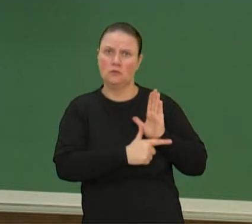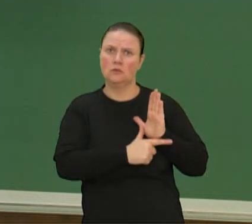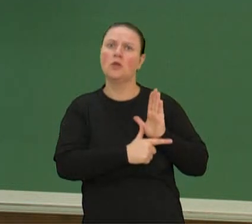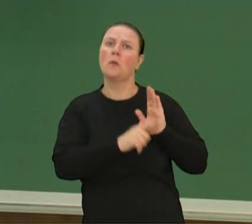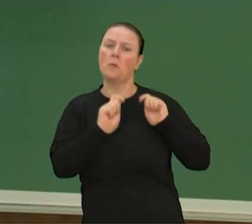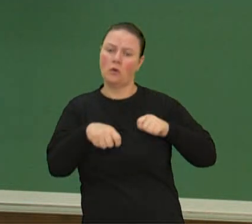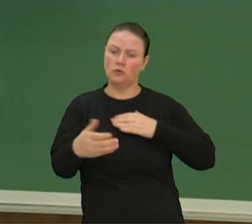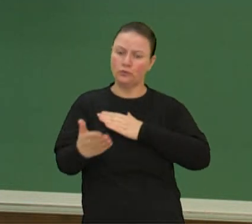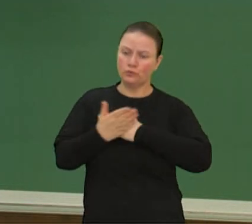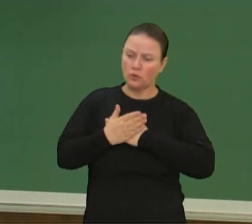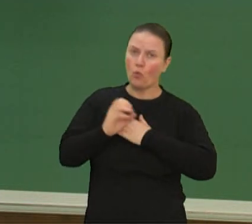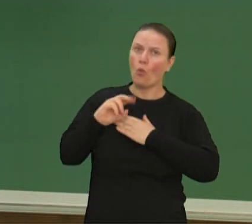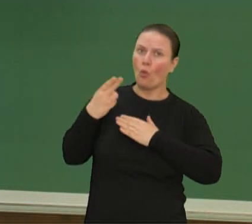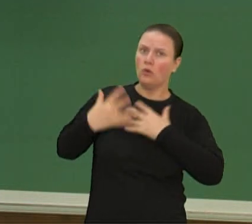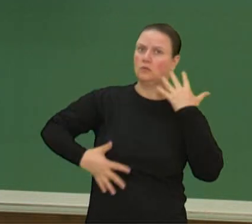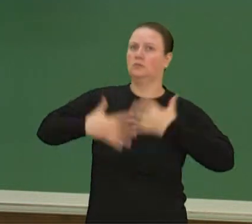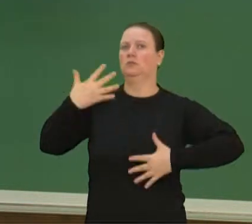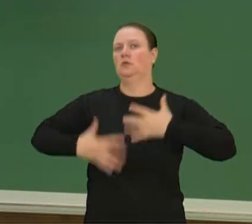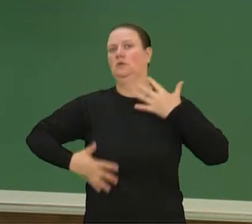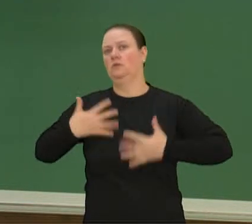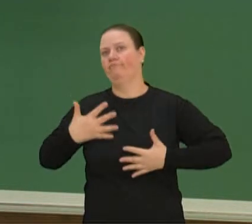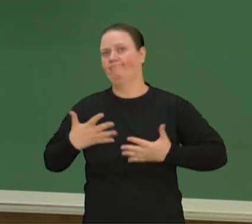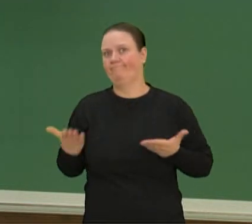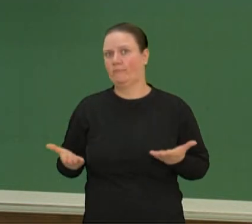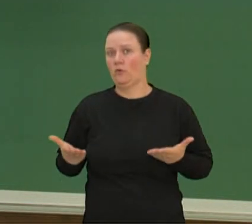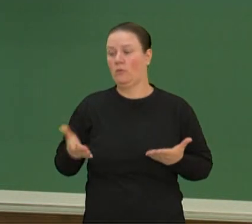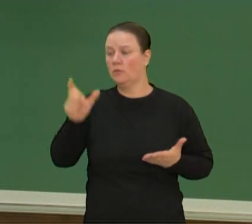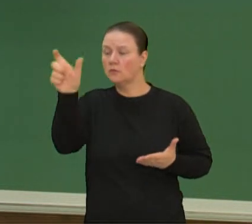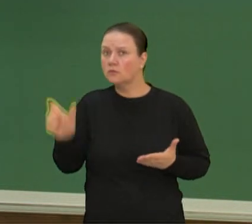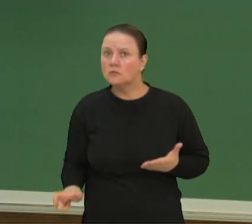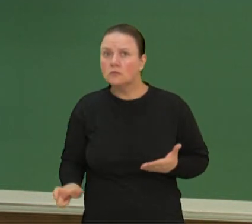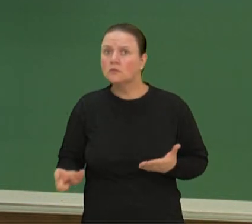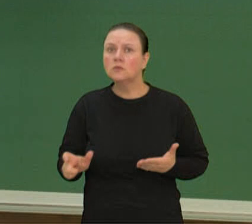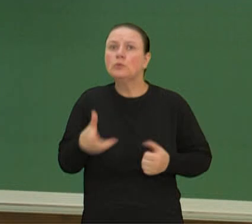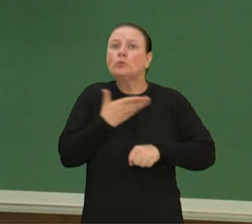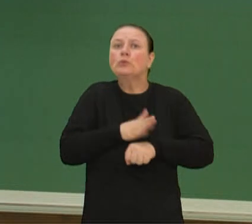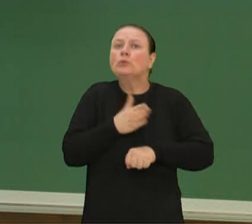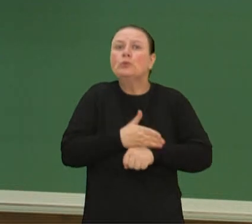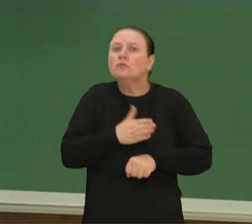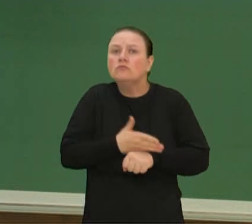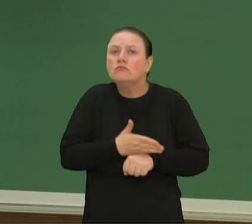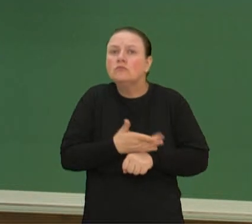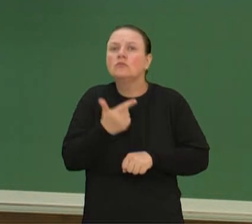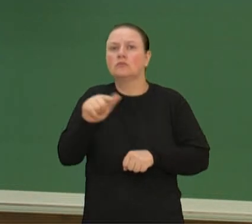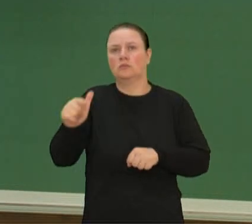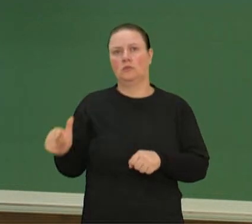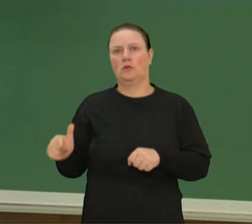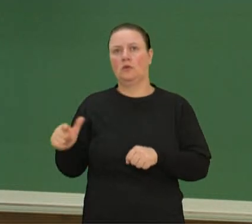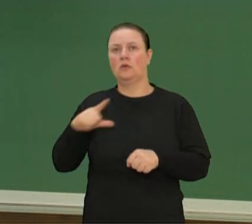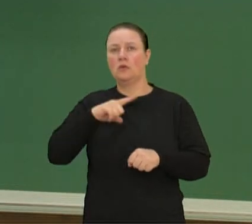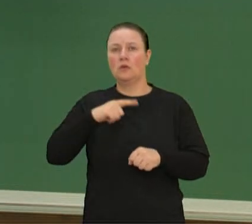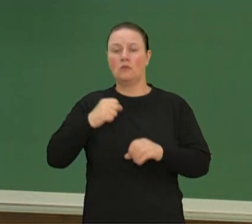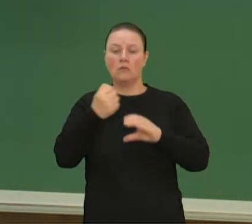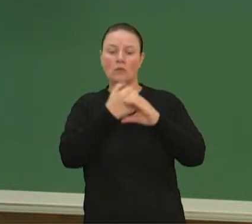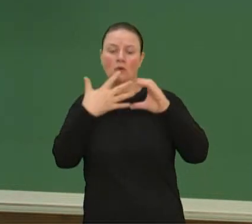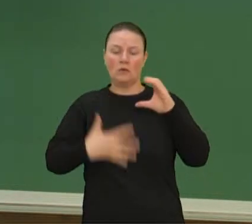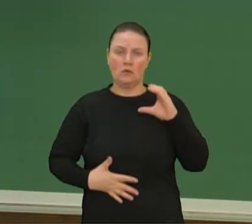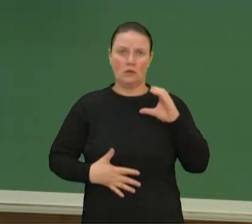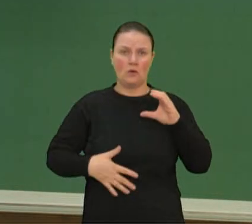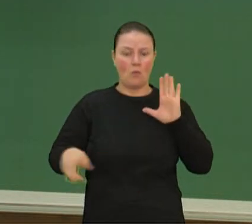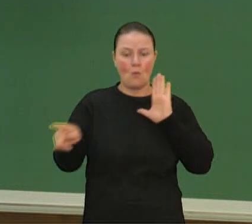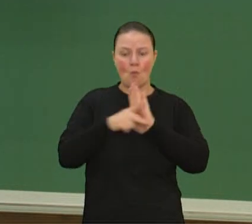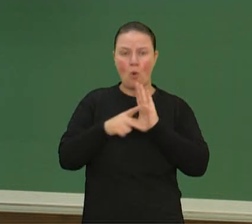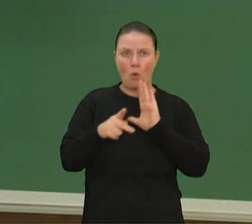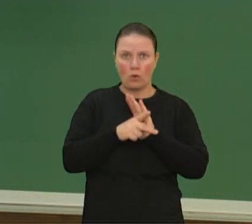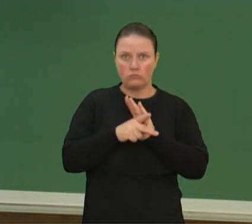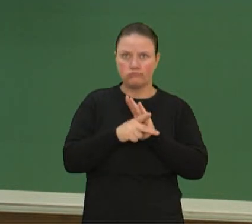motor. Observe que aqui nós estamos falando de pessoas não atletas. O ambiente esportivo tem características, elementos próprios para a gente fazer